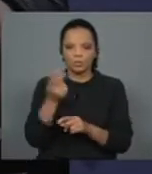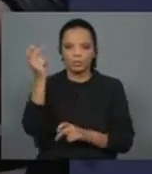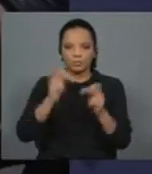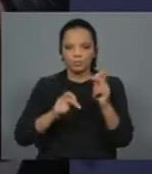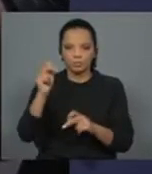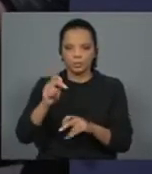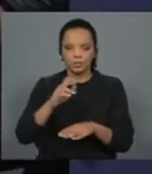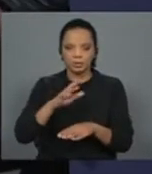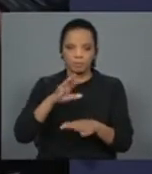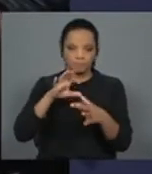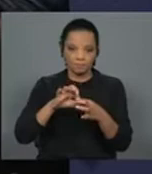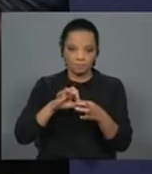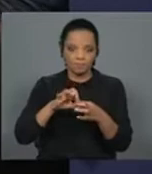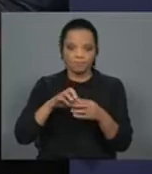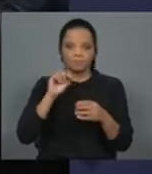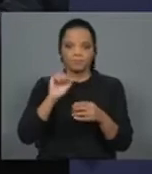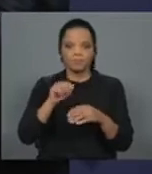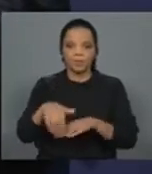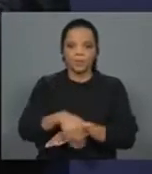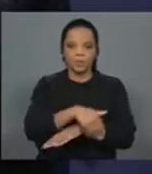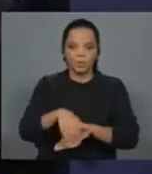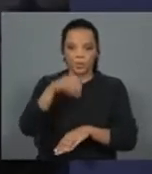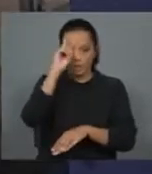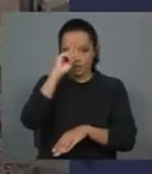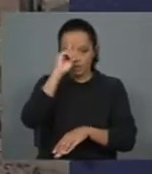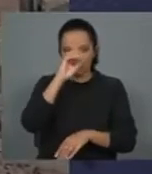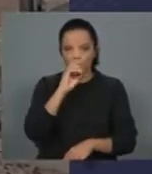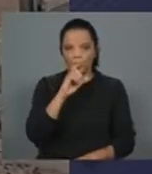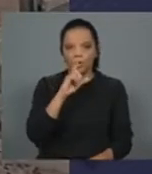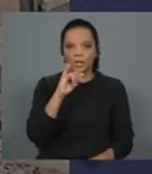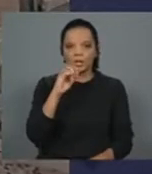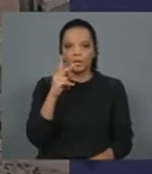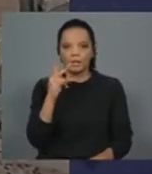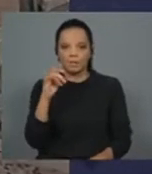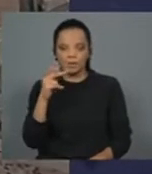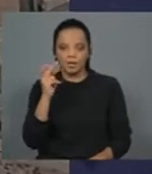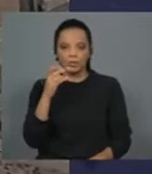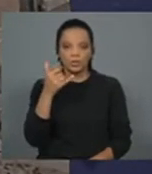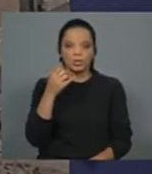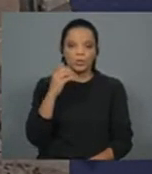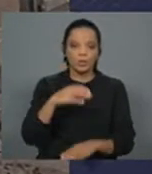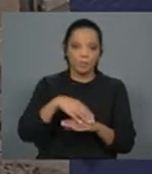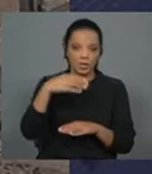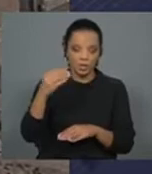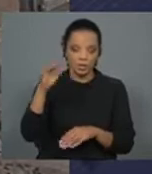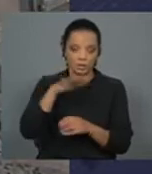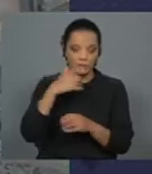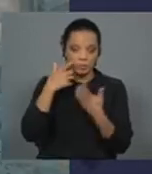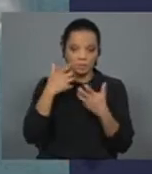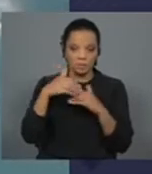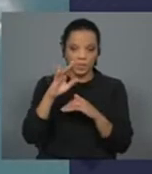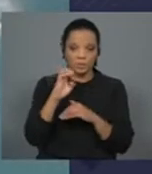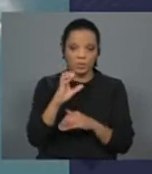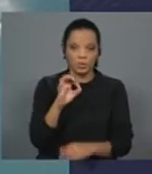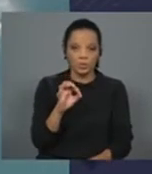por sobre os letreiros da tal rua Cavaleiro de Oliveira. 250 anos depois do acontecimento mais marcante do século